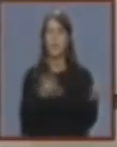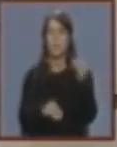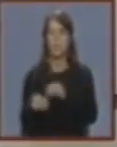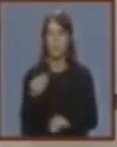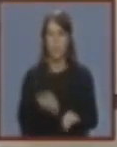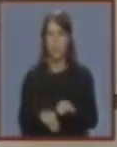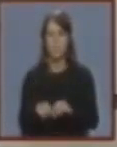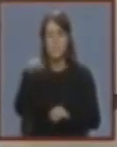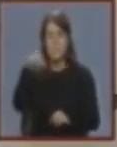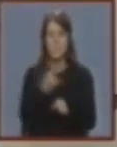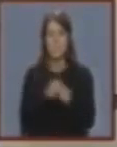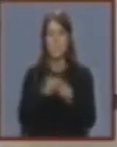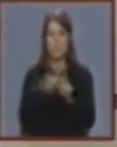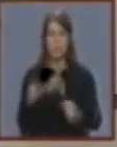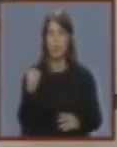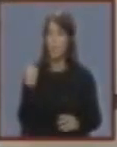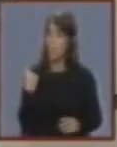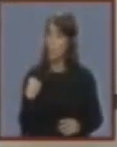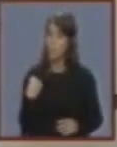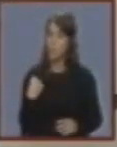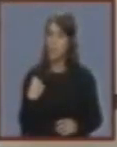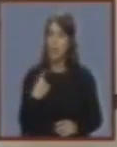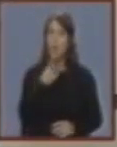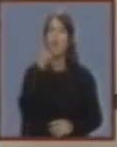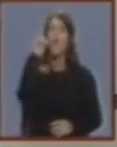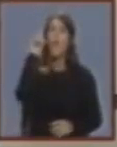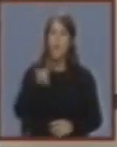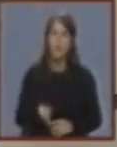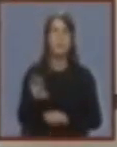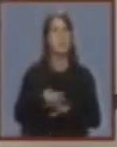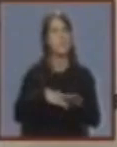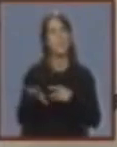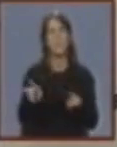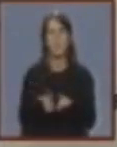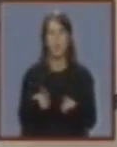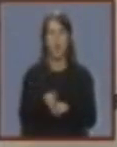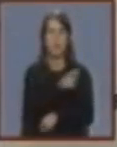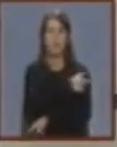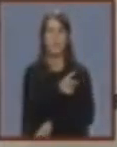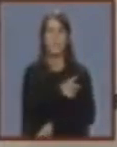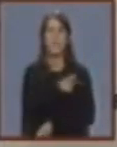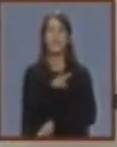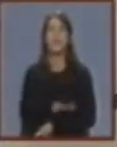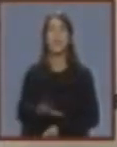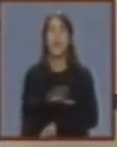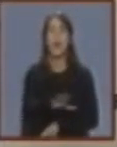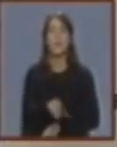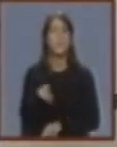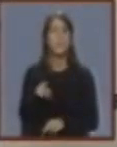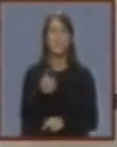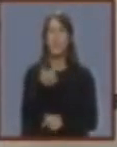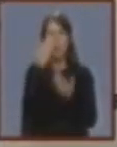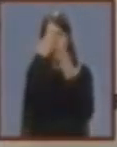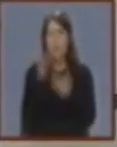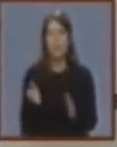pelos vistos aqui no Pico, ontem já voltou a usar através de um candidato local. Isso não é bom para